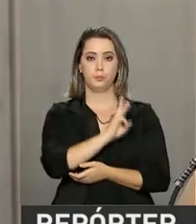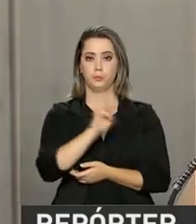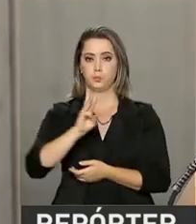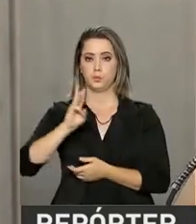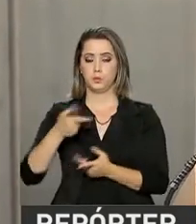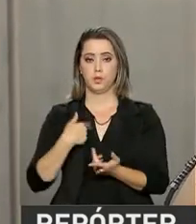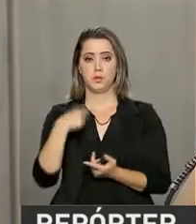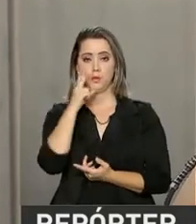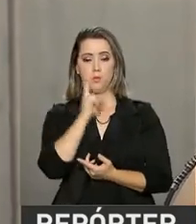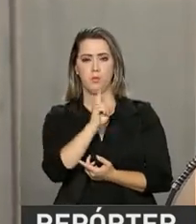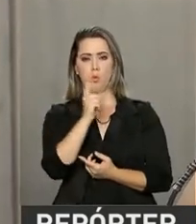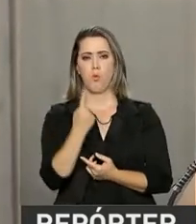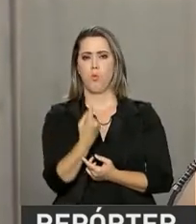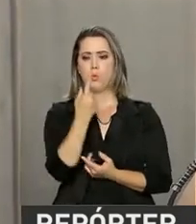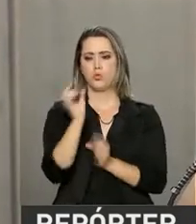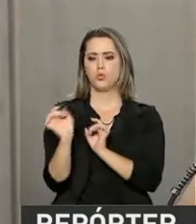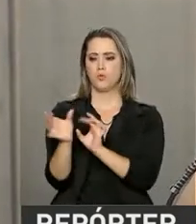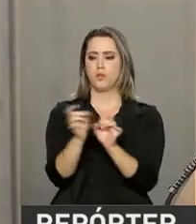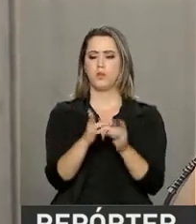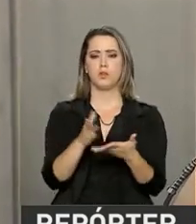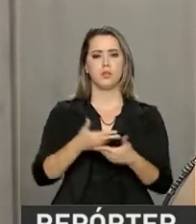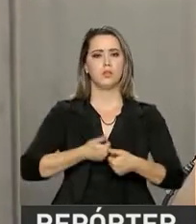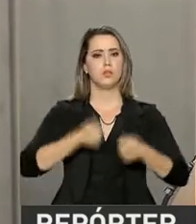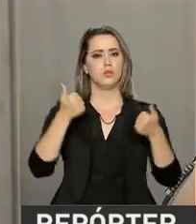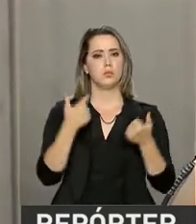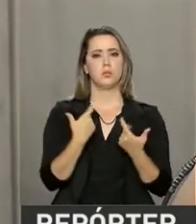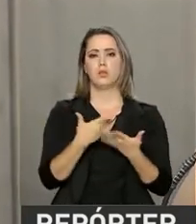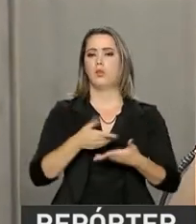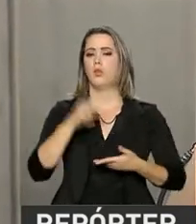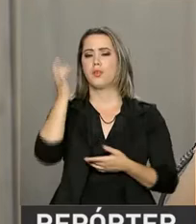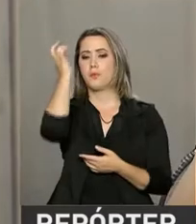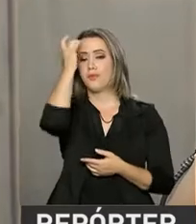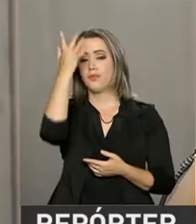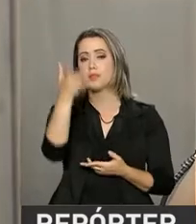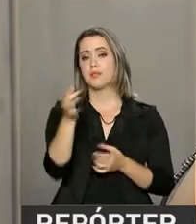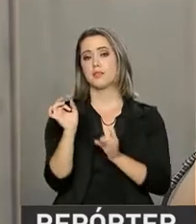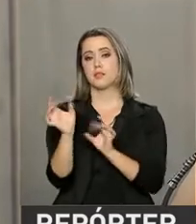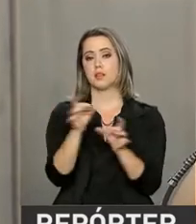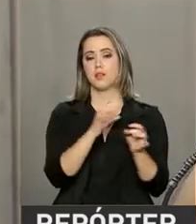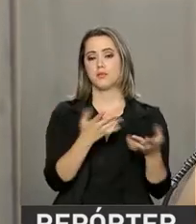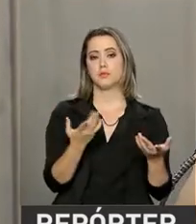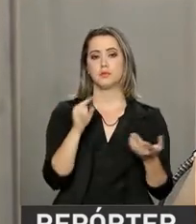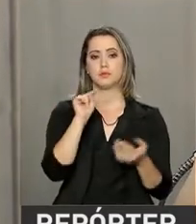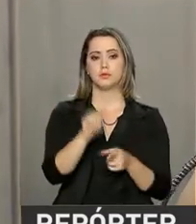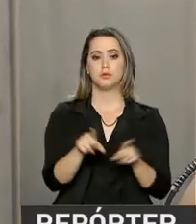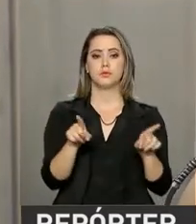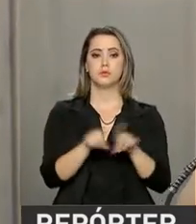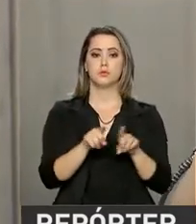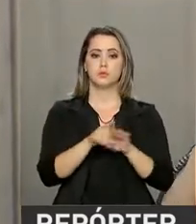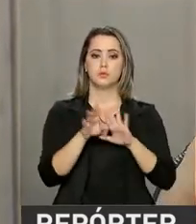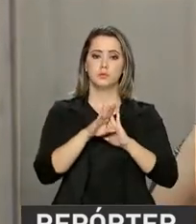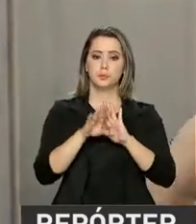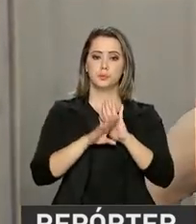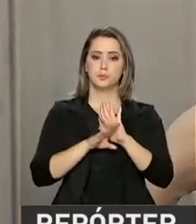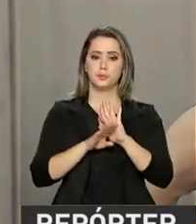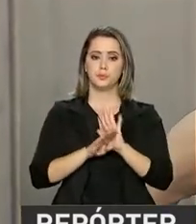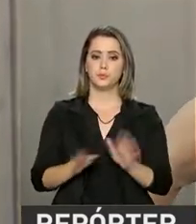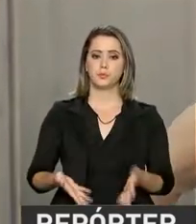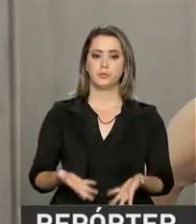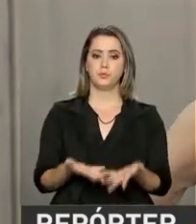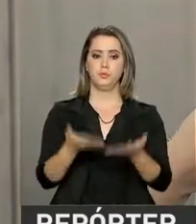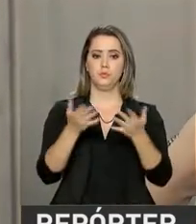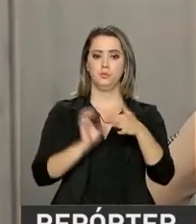tem ocorrido sucessivas melhorias nesse nesse ambiente facilitar de começo e há também programas de incentivo às empresas